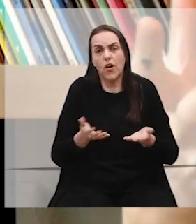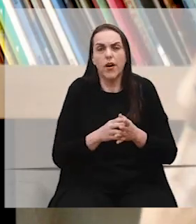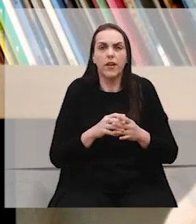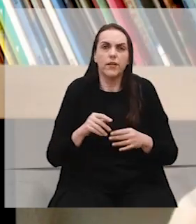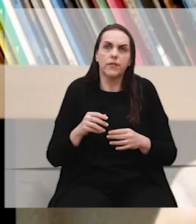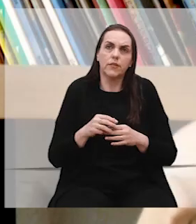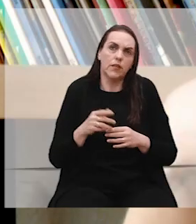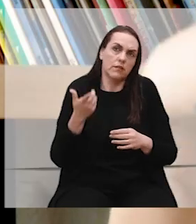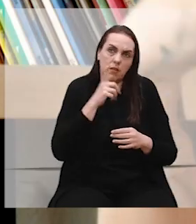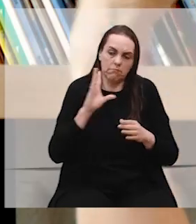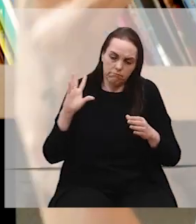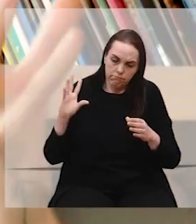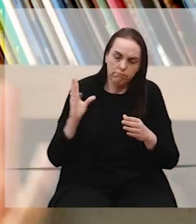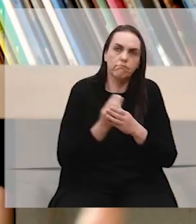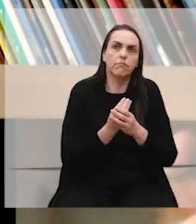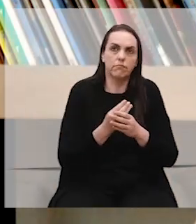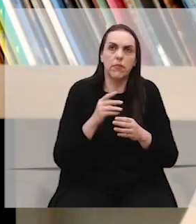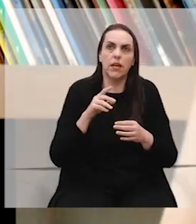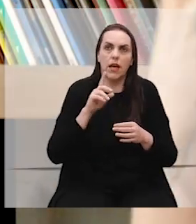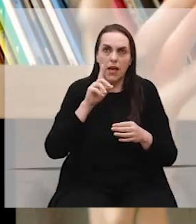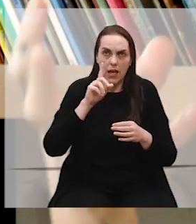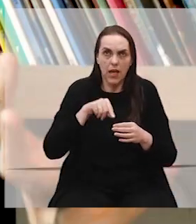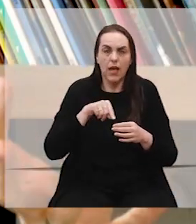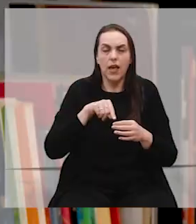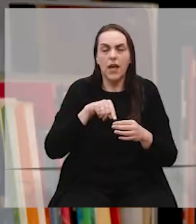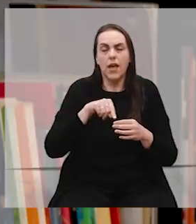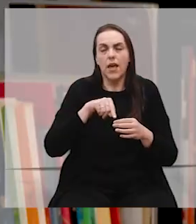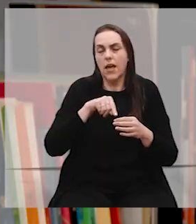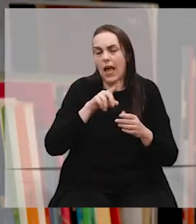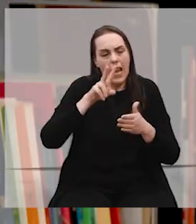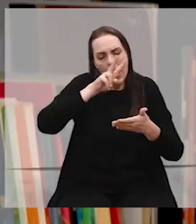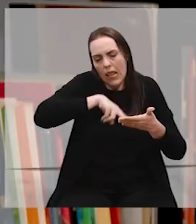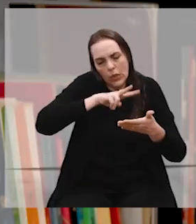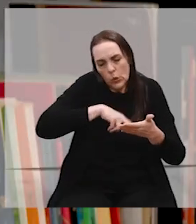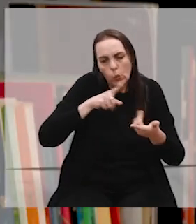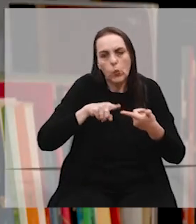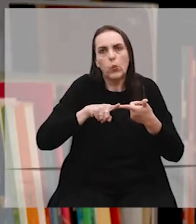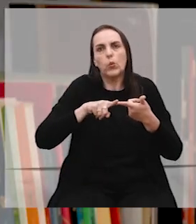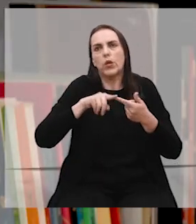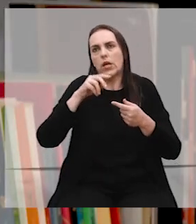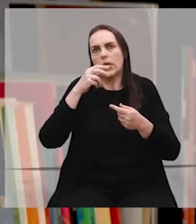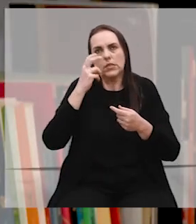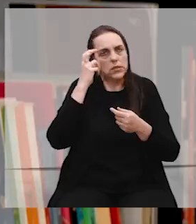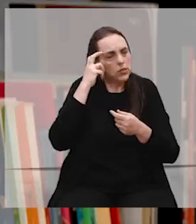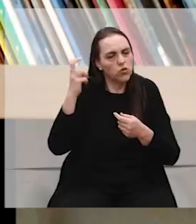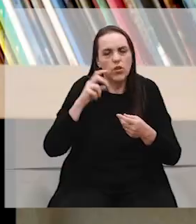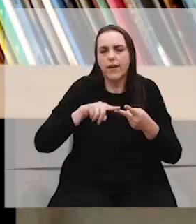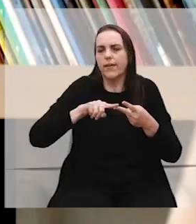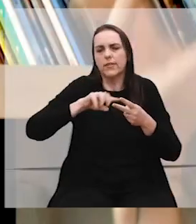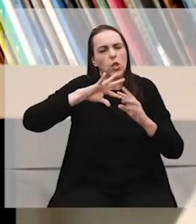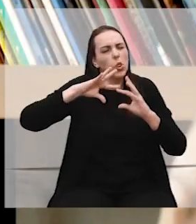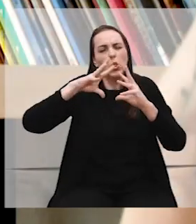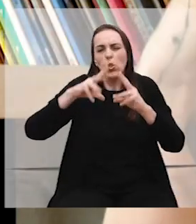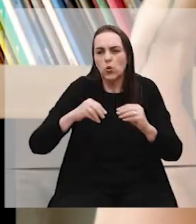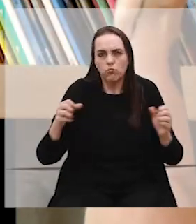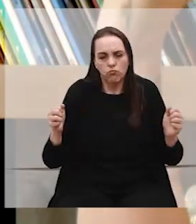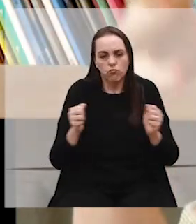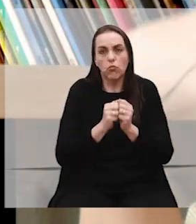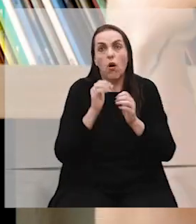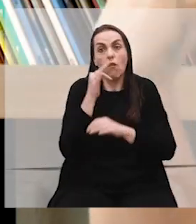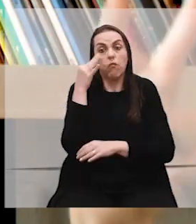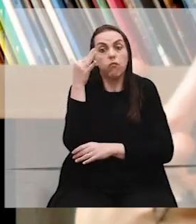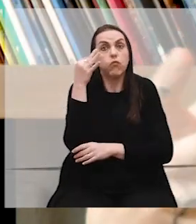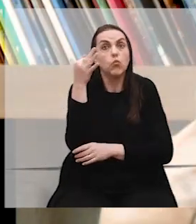possibilidades da gente incluir as leituras e as inteligências todas